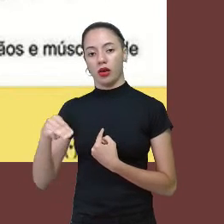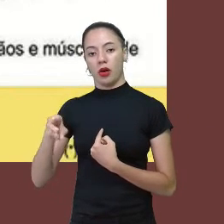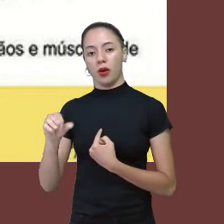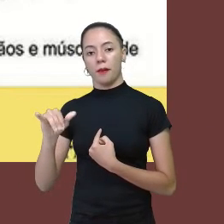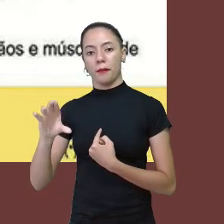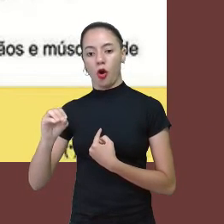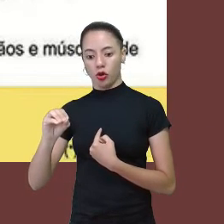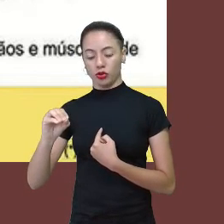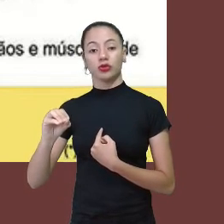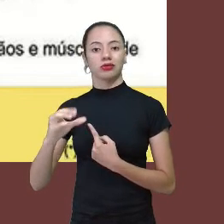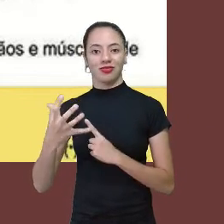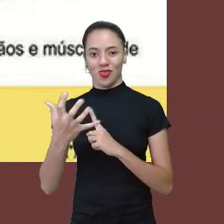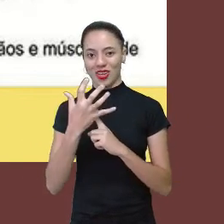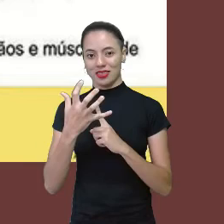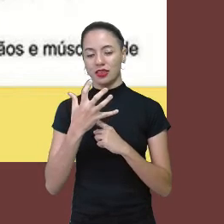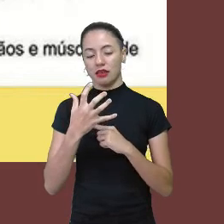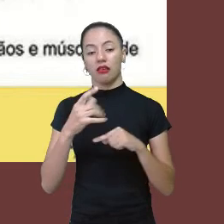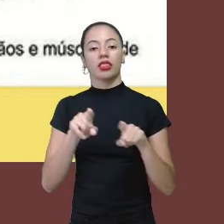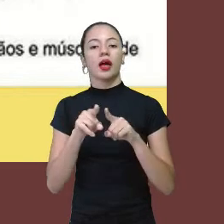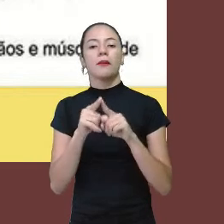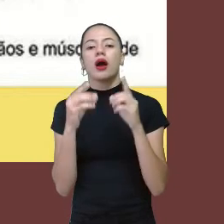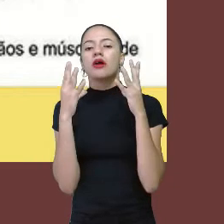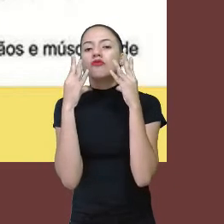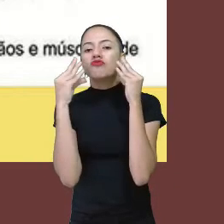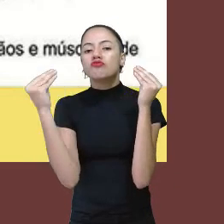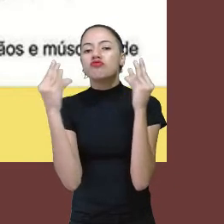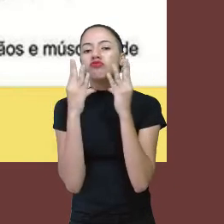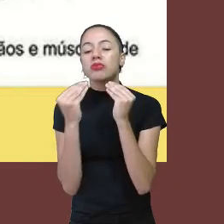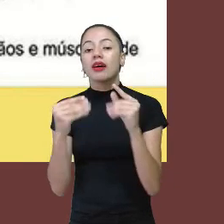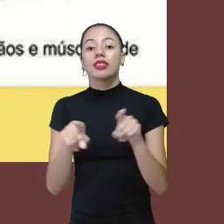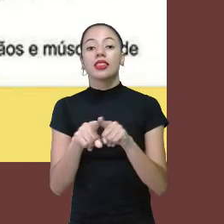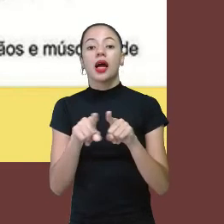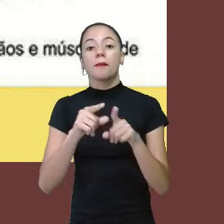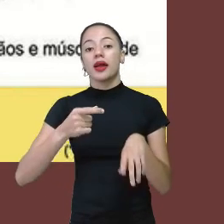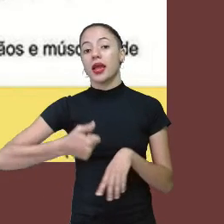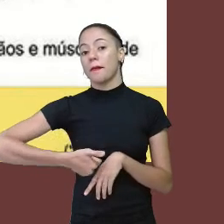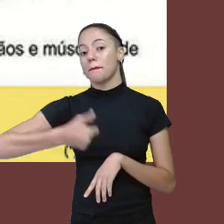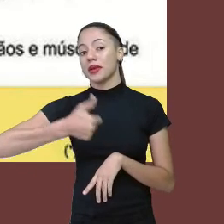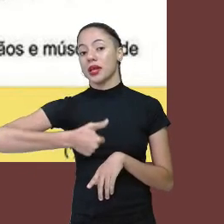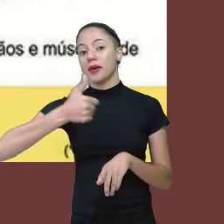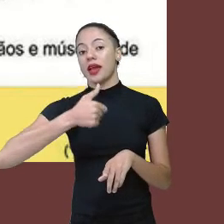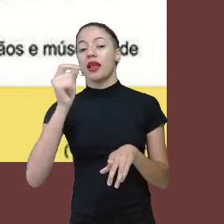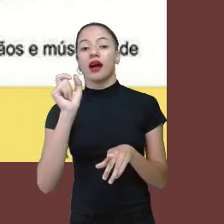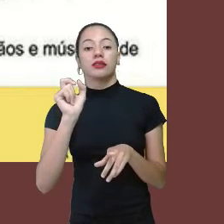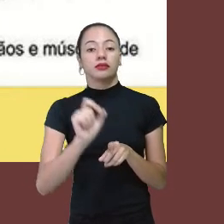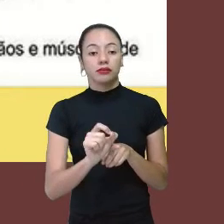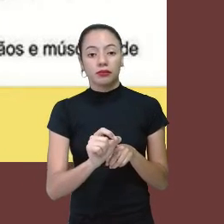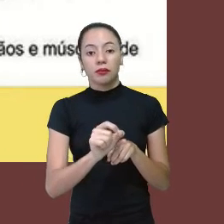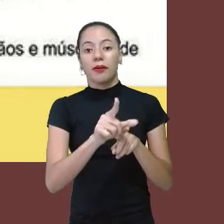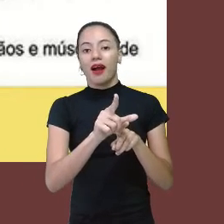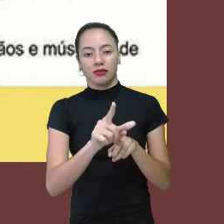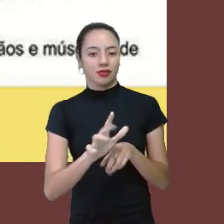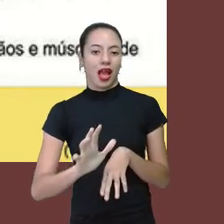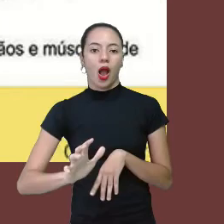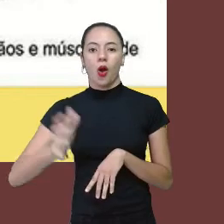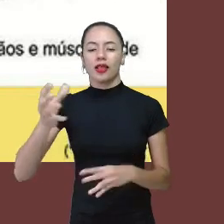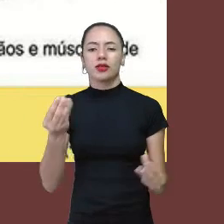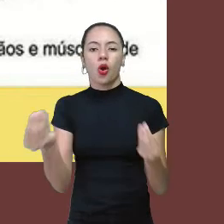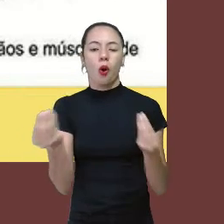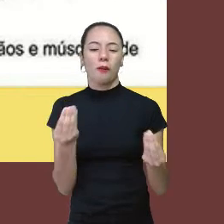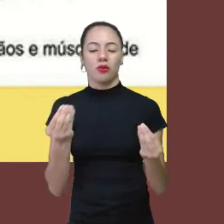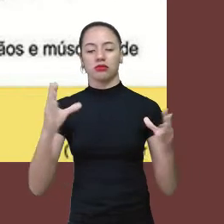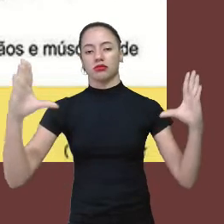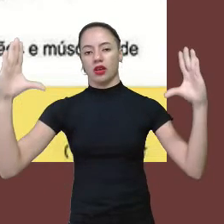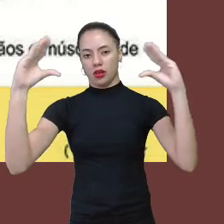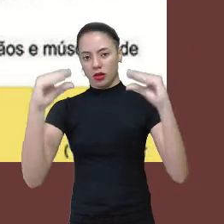Então, o aparecimento de pelo no rosto e a primeira ejaculação, né? Que muitas vezes acontece durante a noite, né? Então,